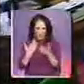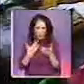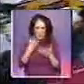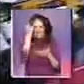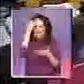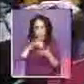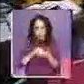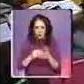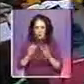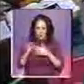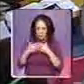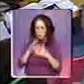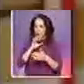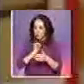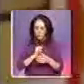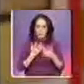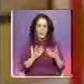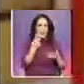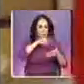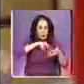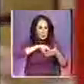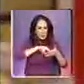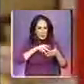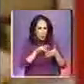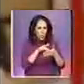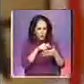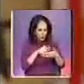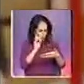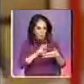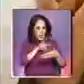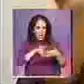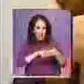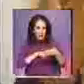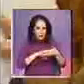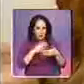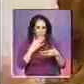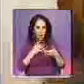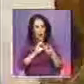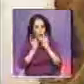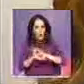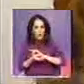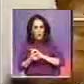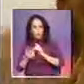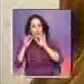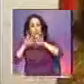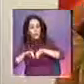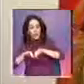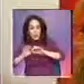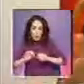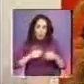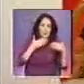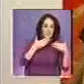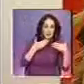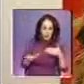Li este, e estávamos os dois numa reunião quando o recebemos, eu comecei a lê-lo ao contrário. Eu gosto de ler as coisas do fim para o início. E